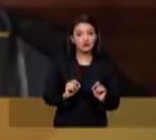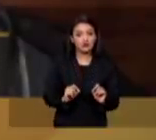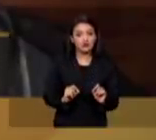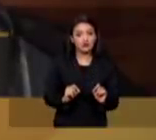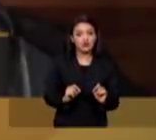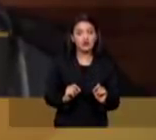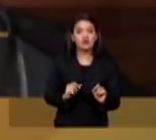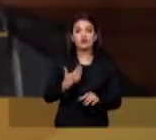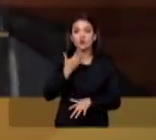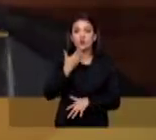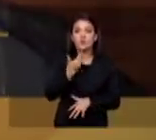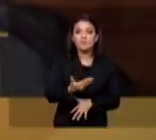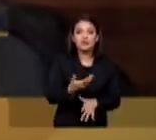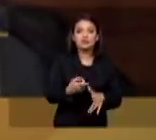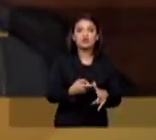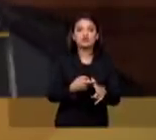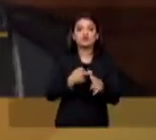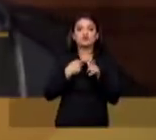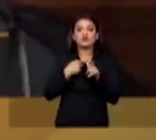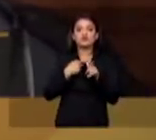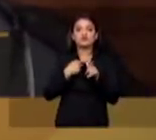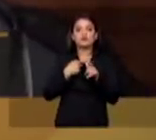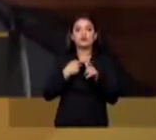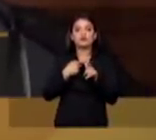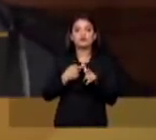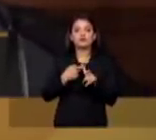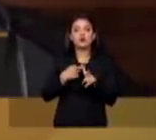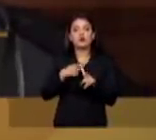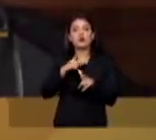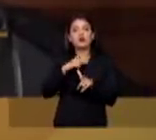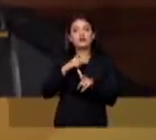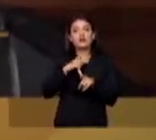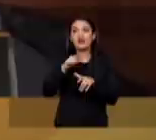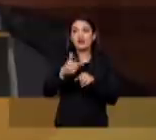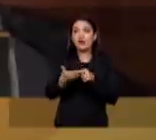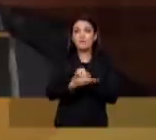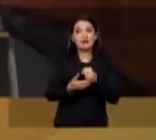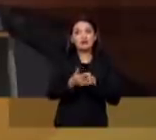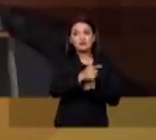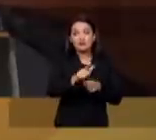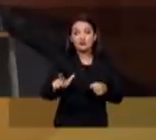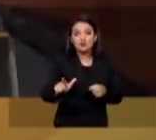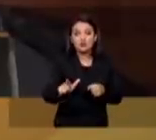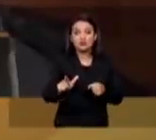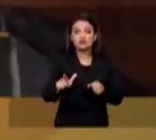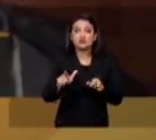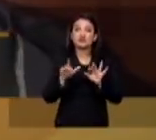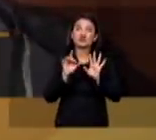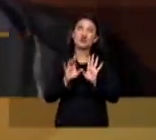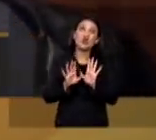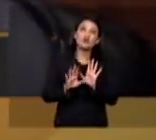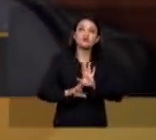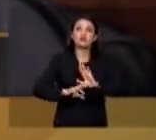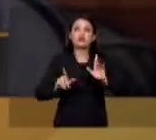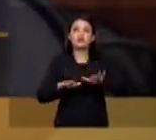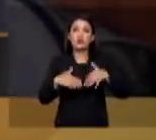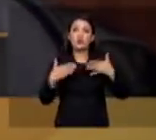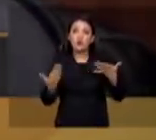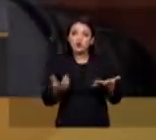de suspeição precederá qualquer outra, salvo quando fundada em motivo superveniente,